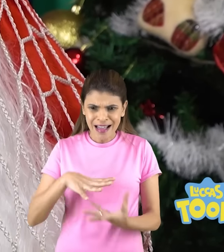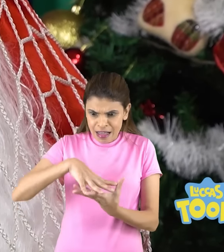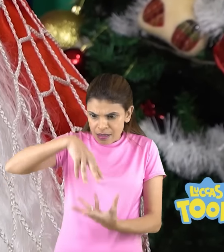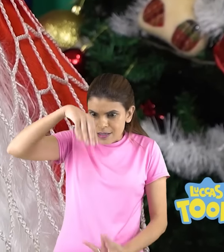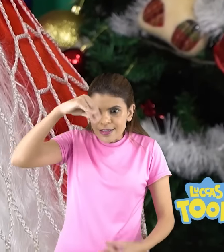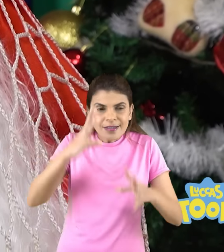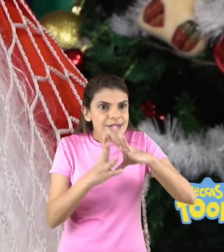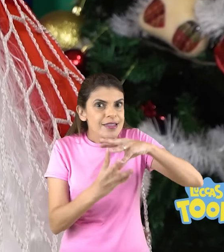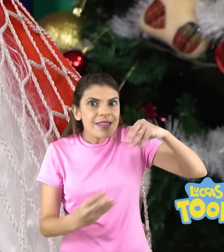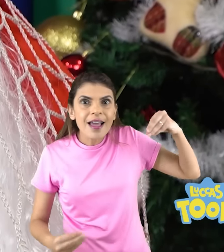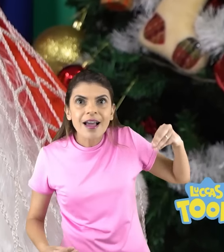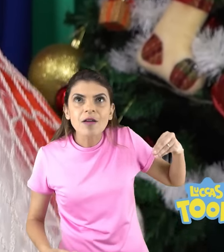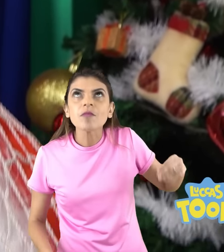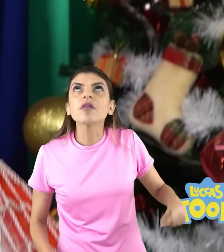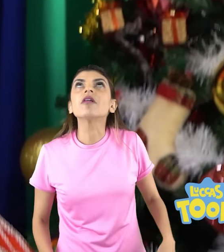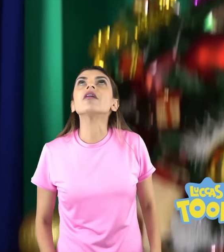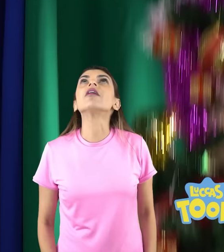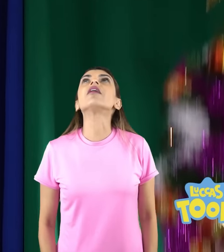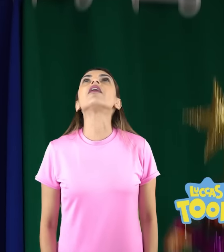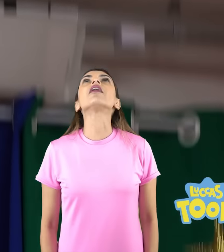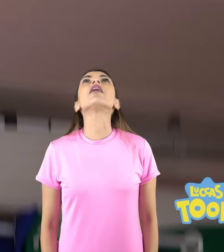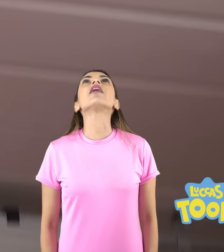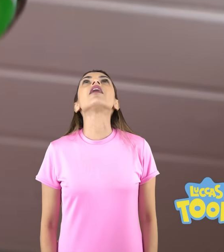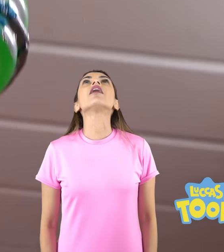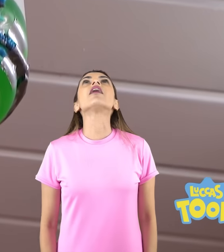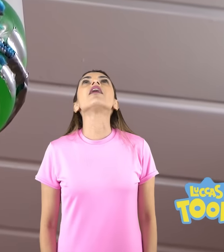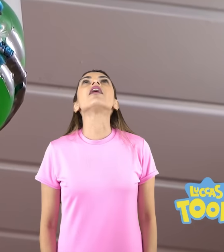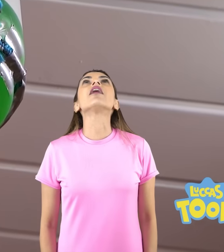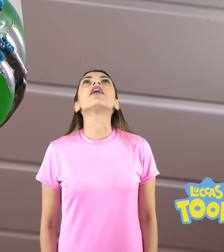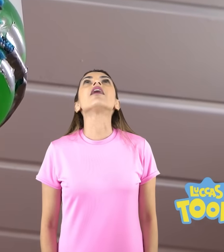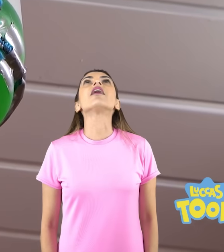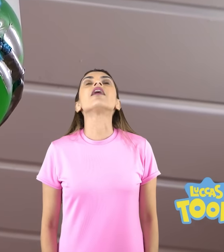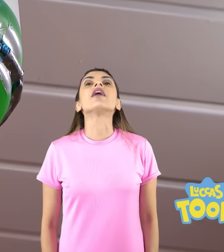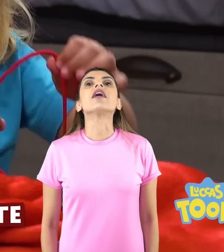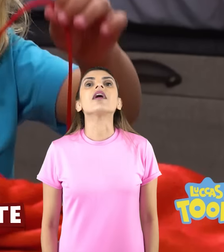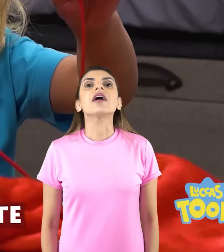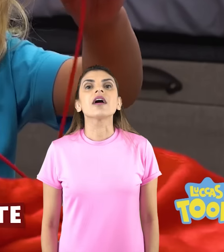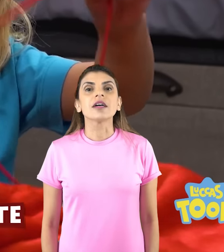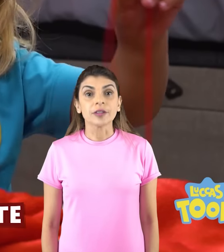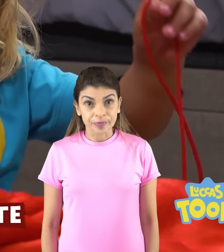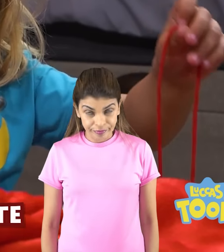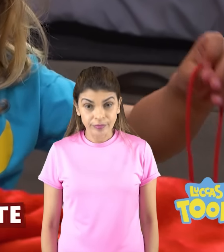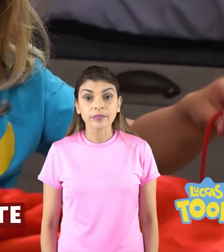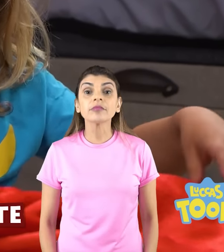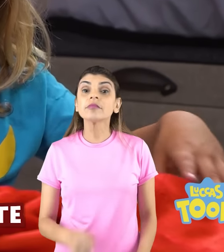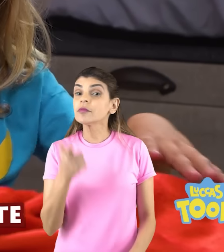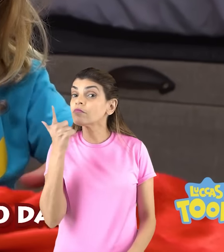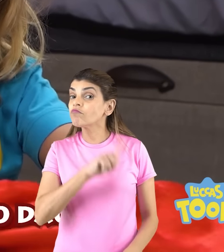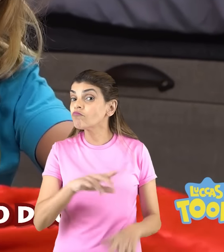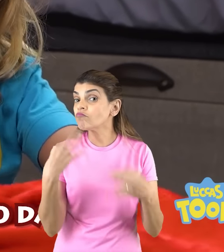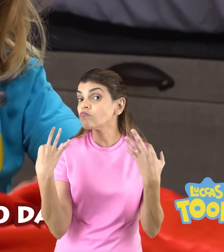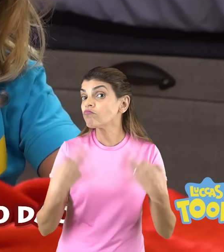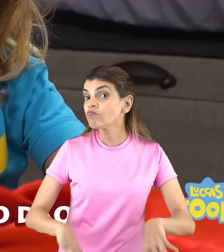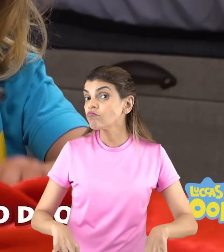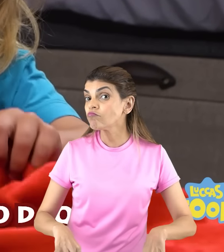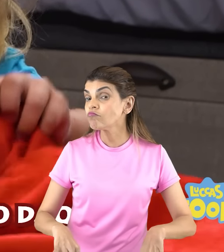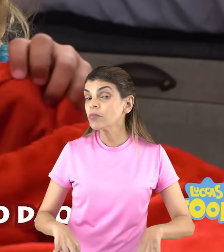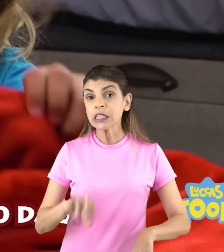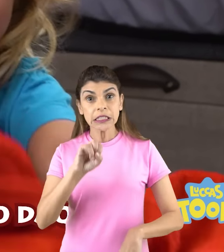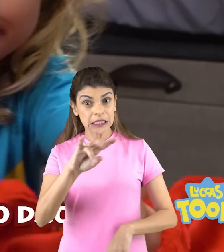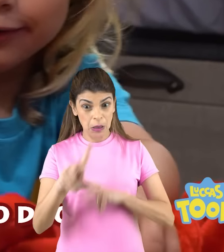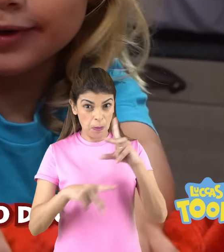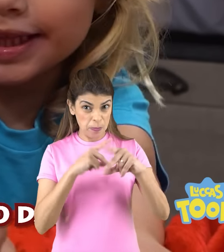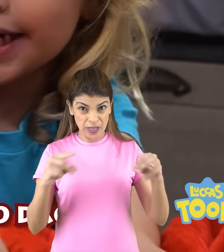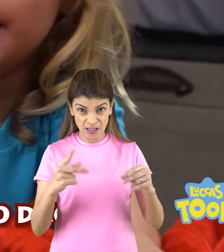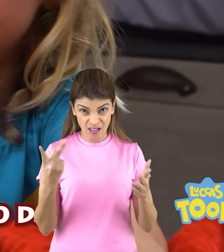Slime? Hã? Hã... Slime? Hã? Hã? Acerta meu presente e você vai sair